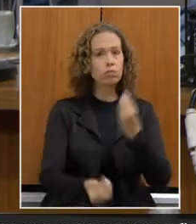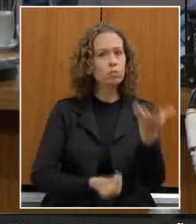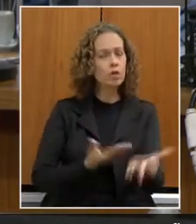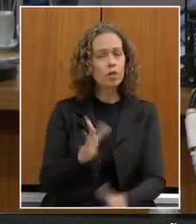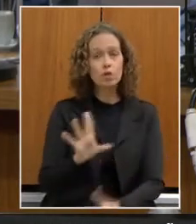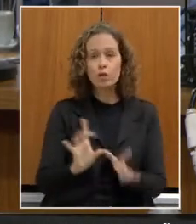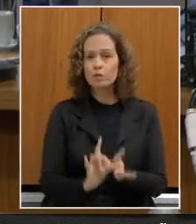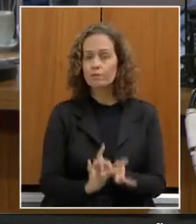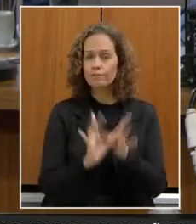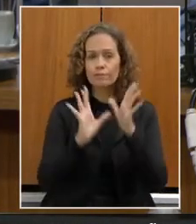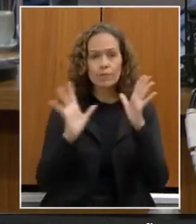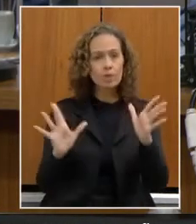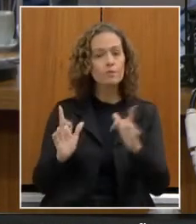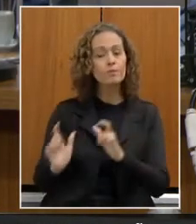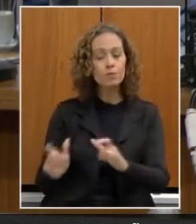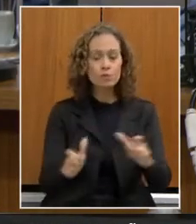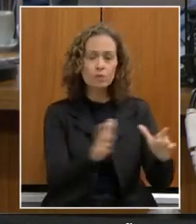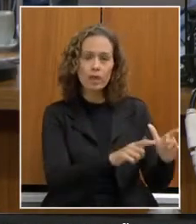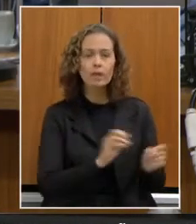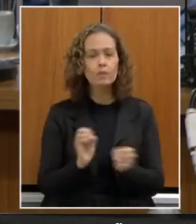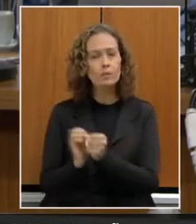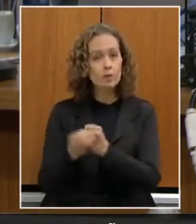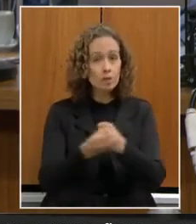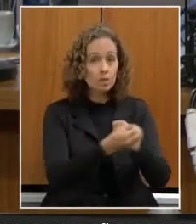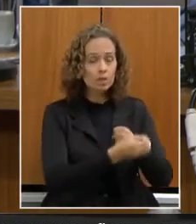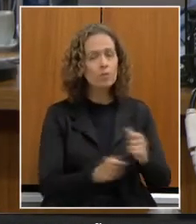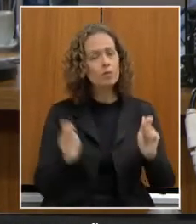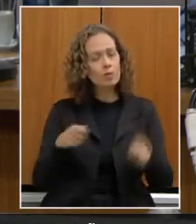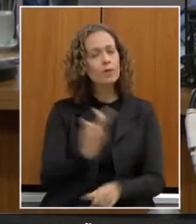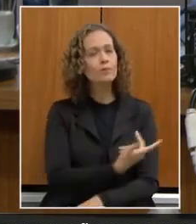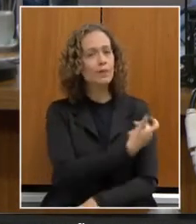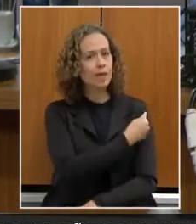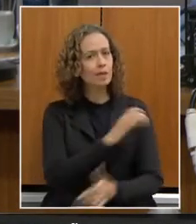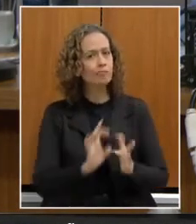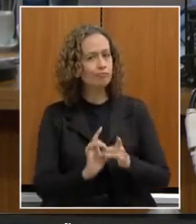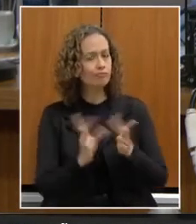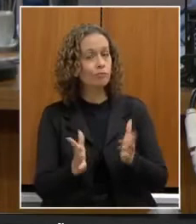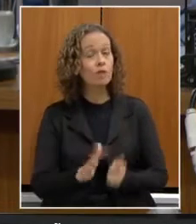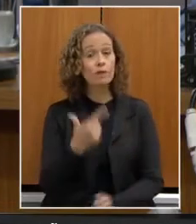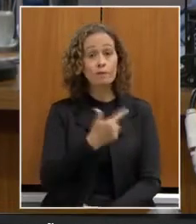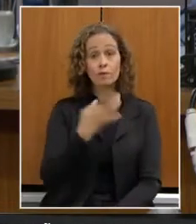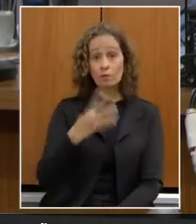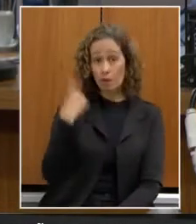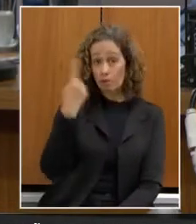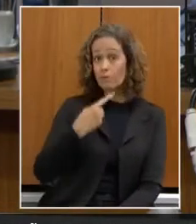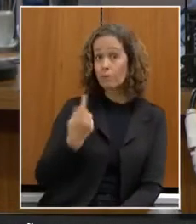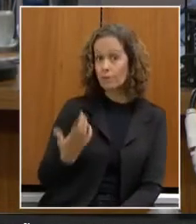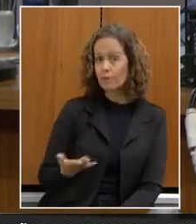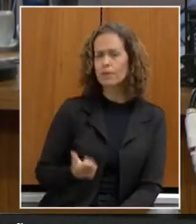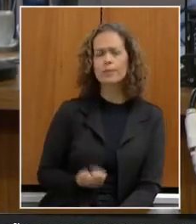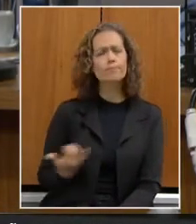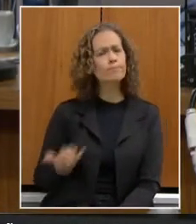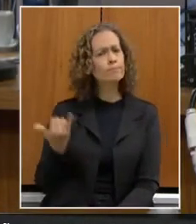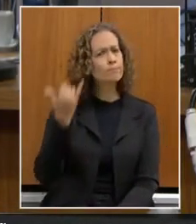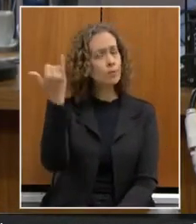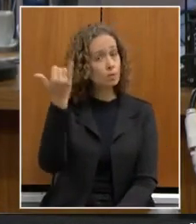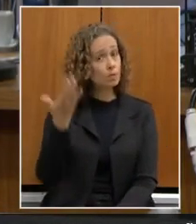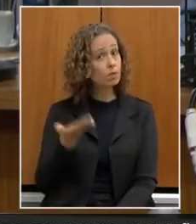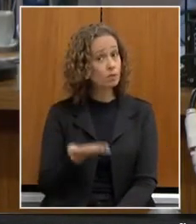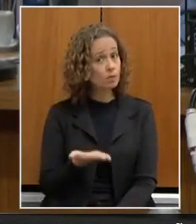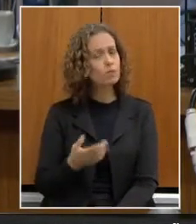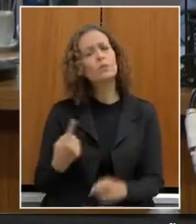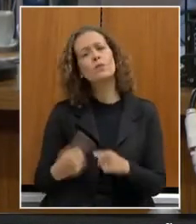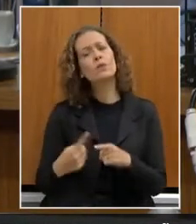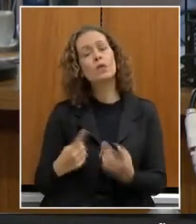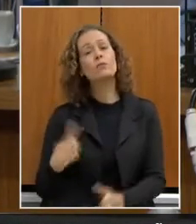superintendências para os municípios para poderem realizar a aplicação em 24 horas e isso é tão importante para que